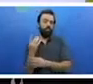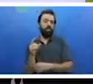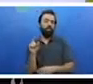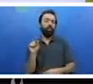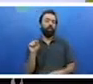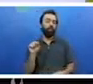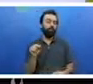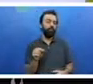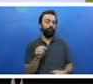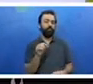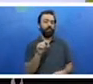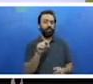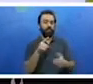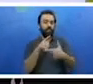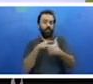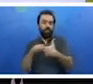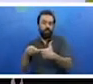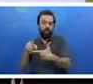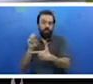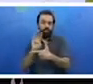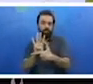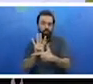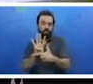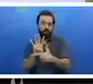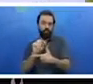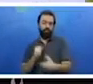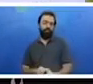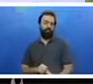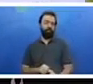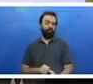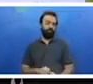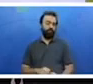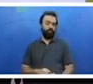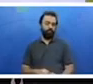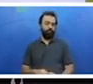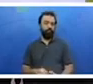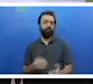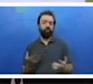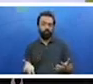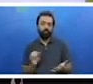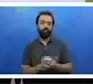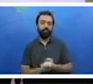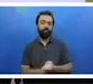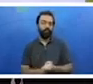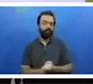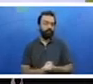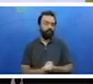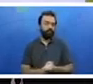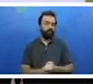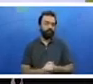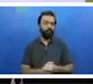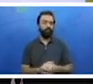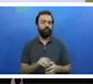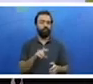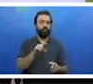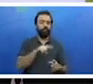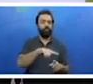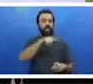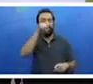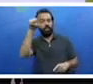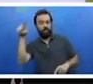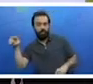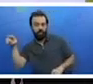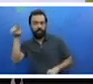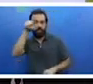100 foi dividido por 4. Ou seja, enquanto a vazão eu estou multiplicando por